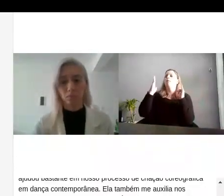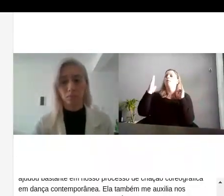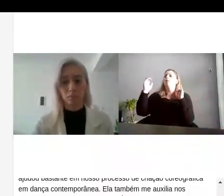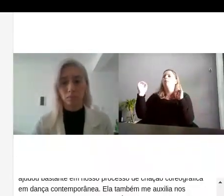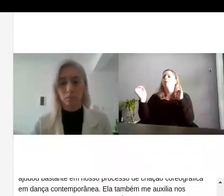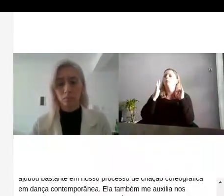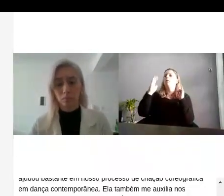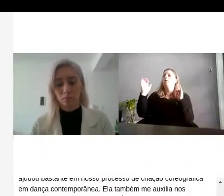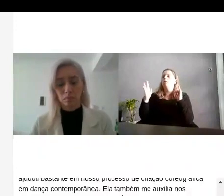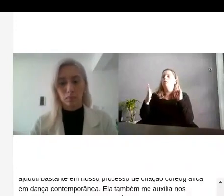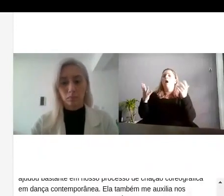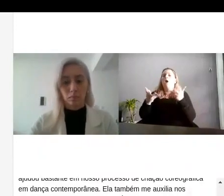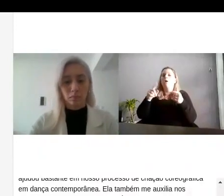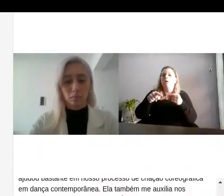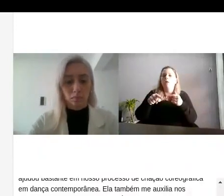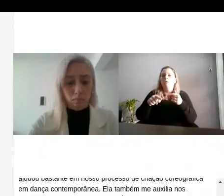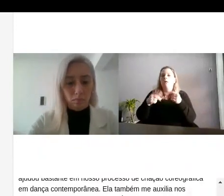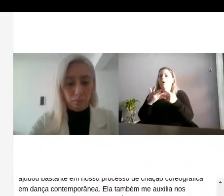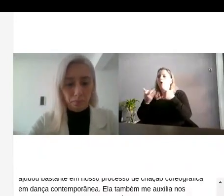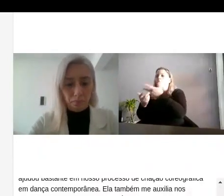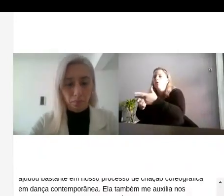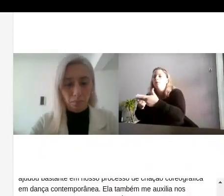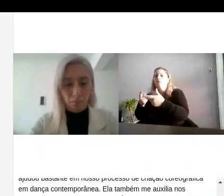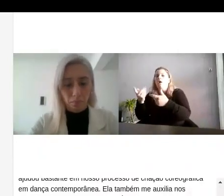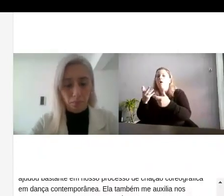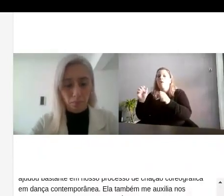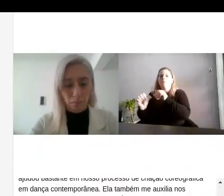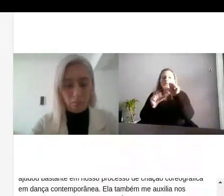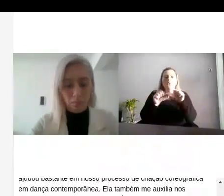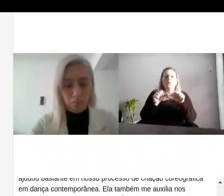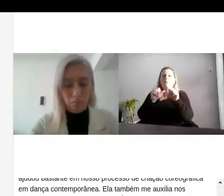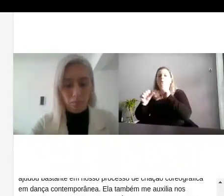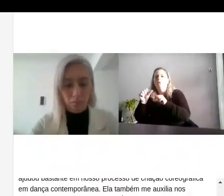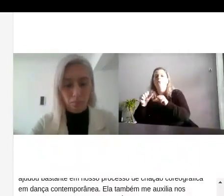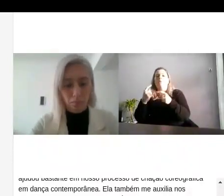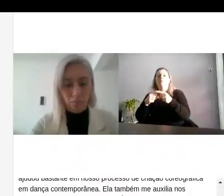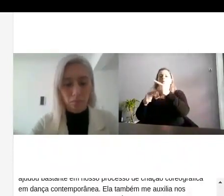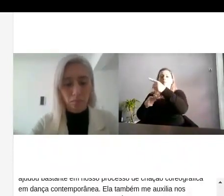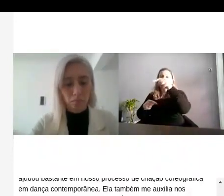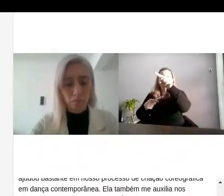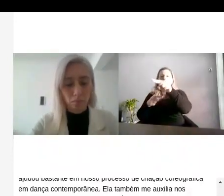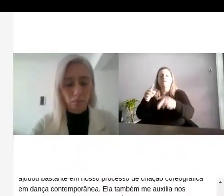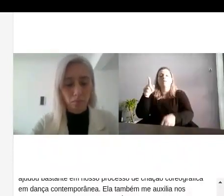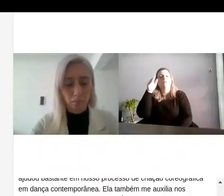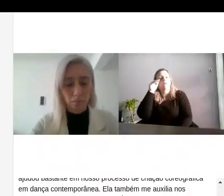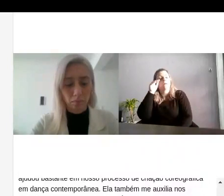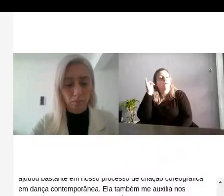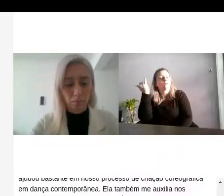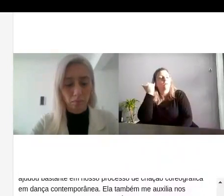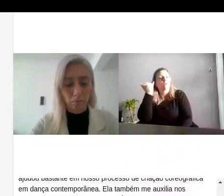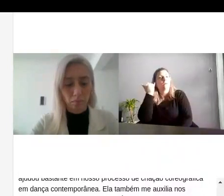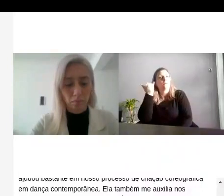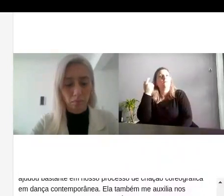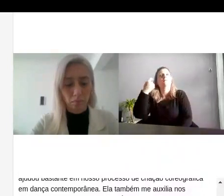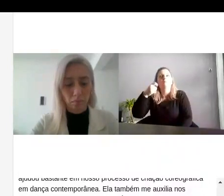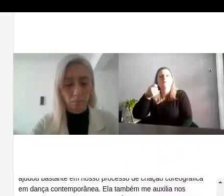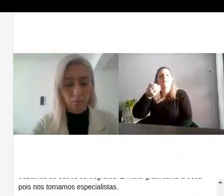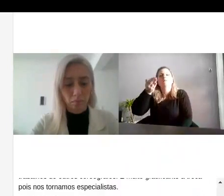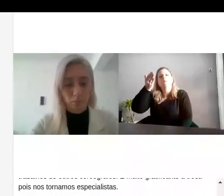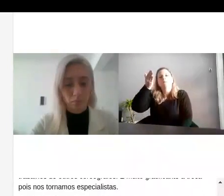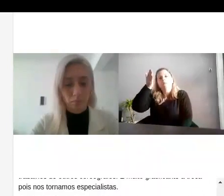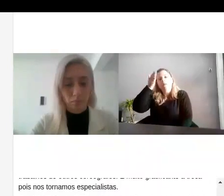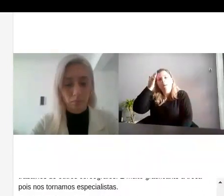Porque o usuário tem o direito de saber, ele pode não gostar. As pessoas têm o